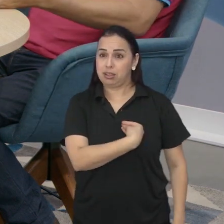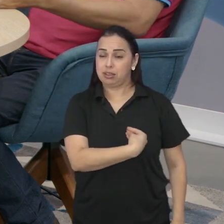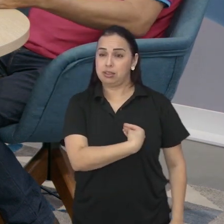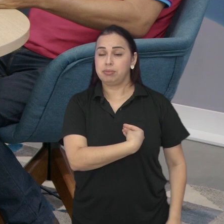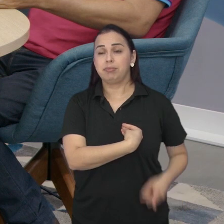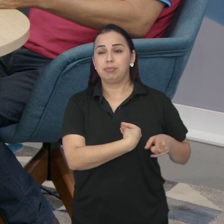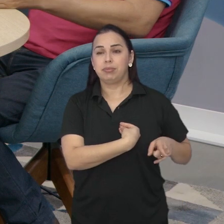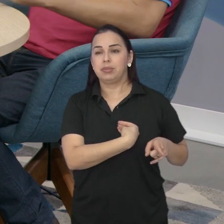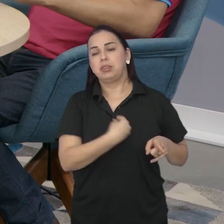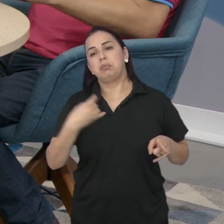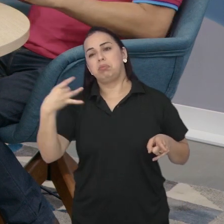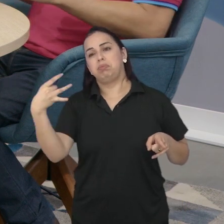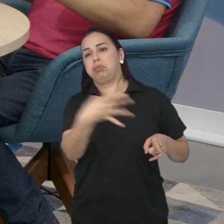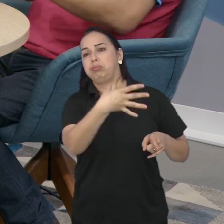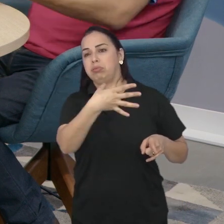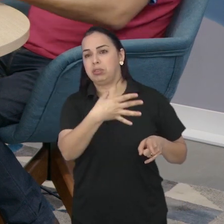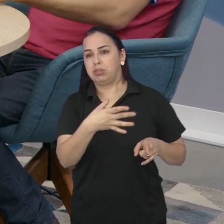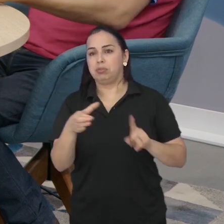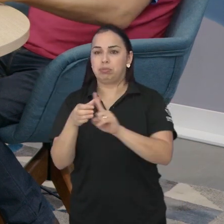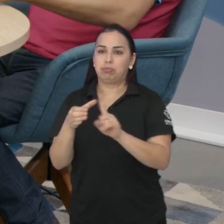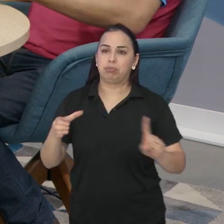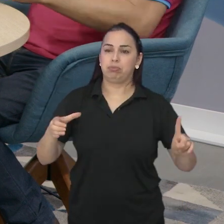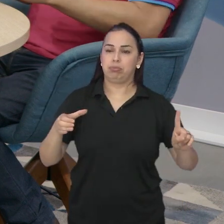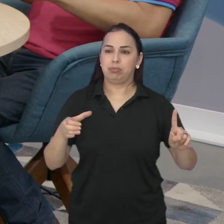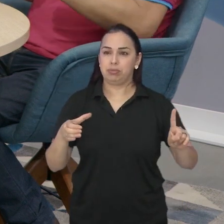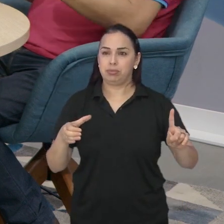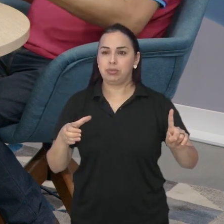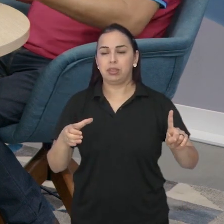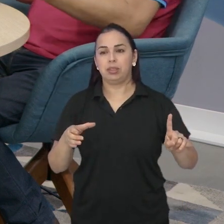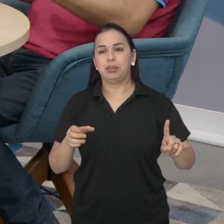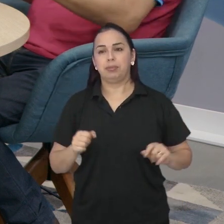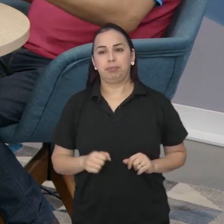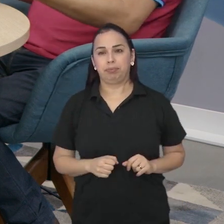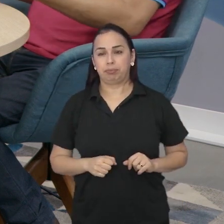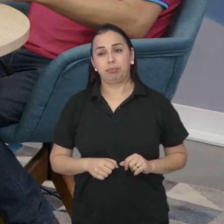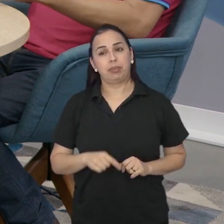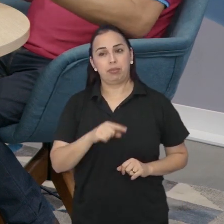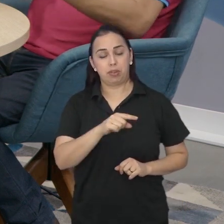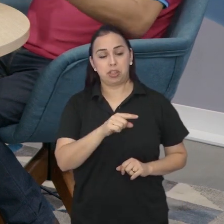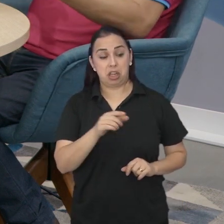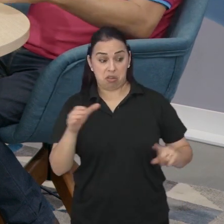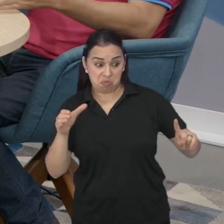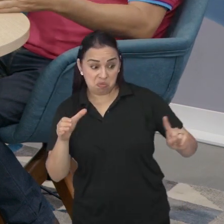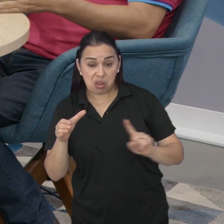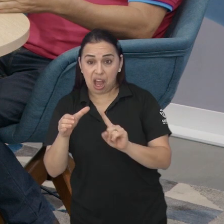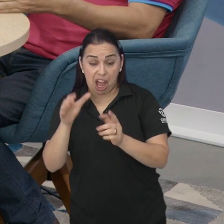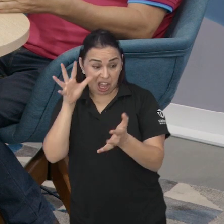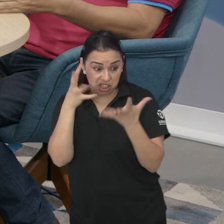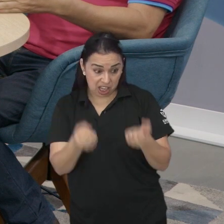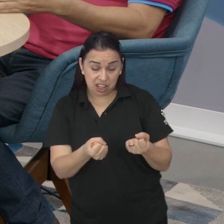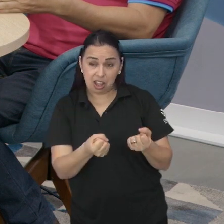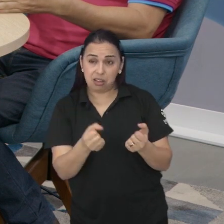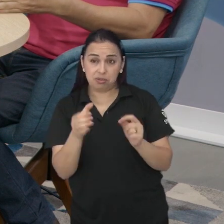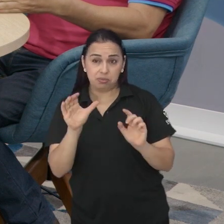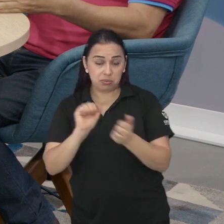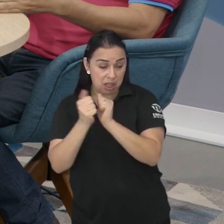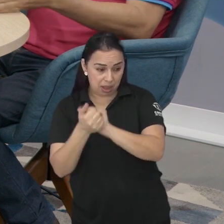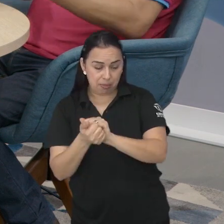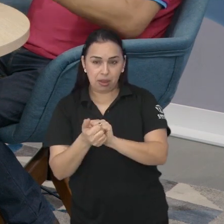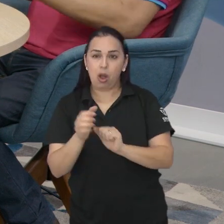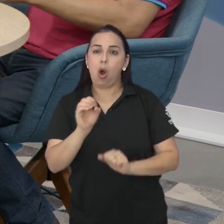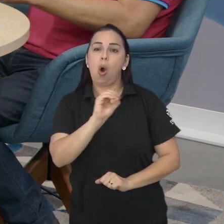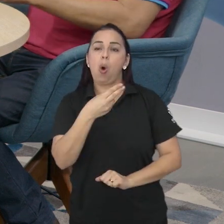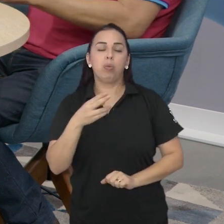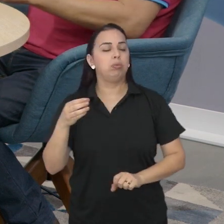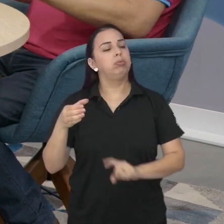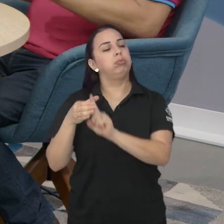encontra naquele momento, ela é abortada. Então ela é colocada e dizendo, ou você se encaixa aqui, ou você está fora. Ou